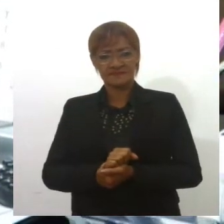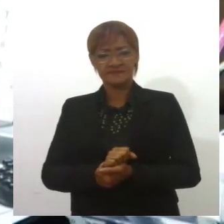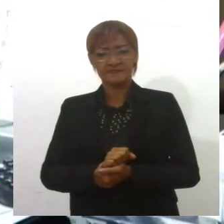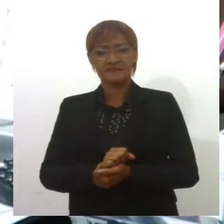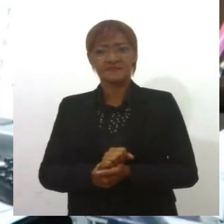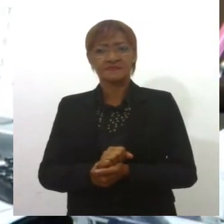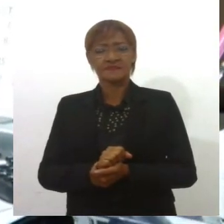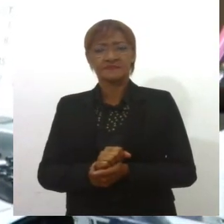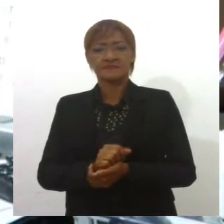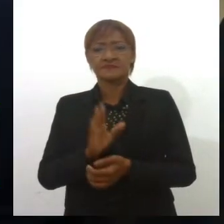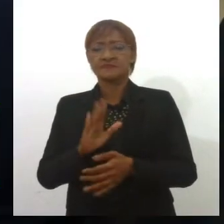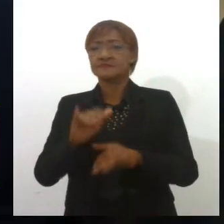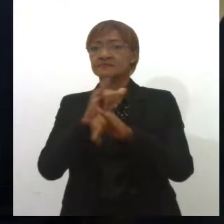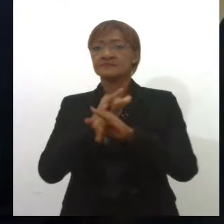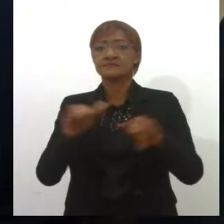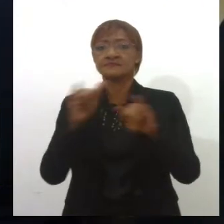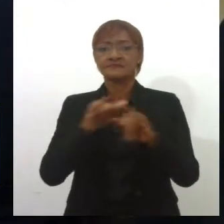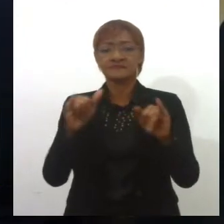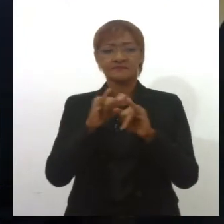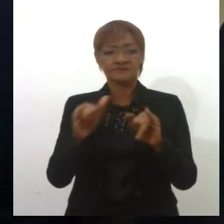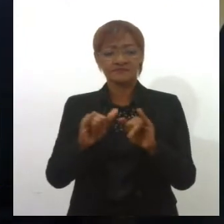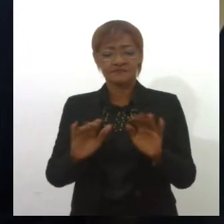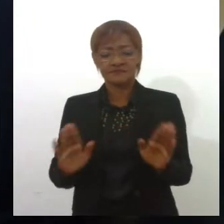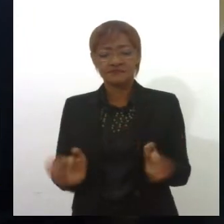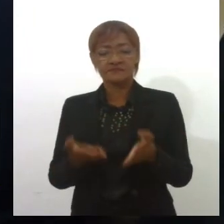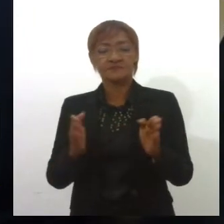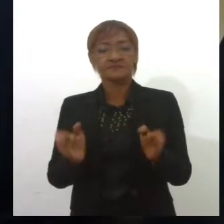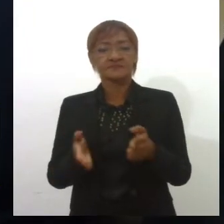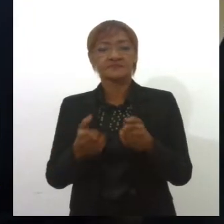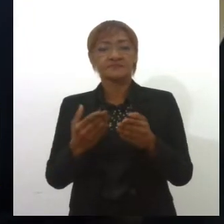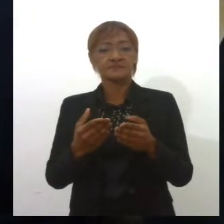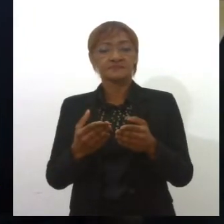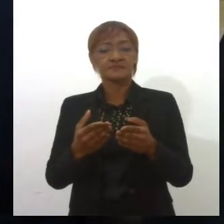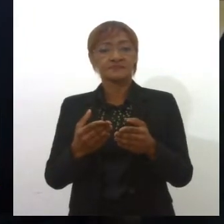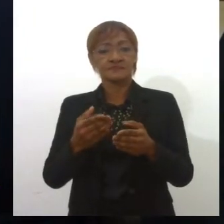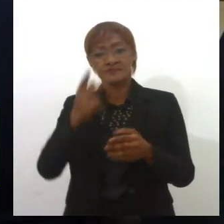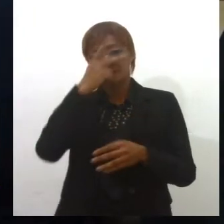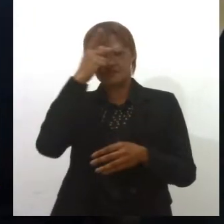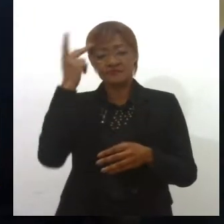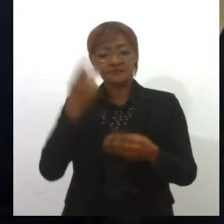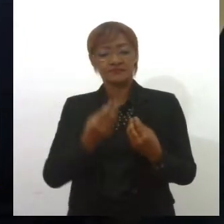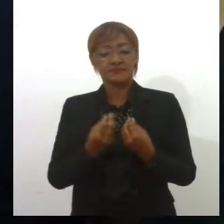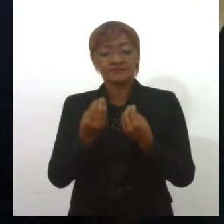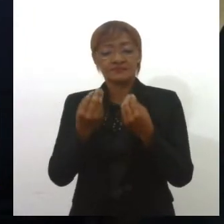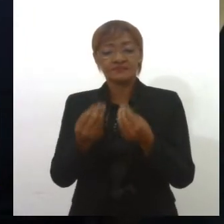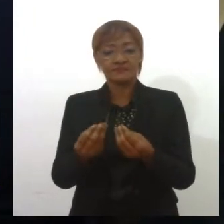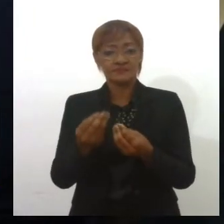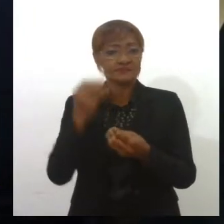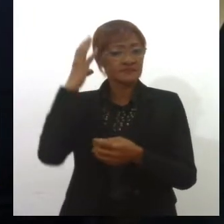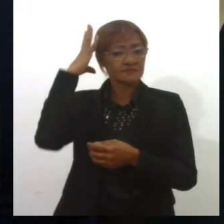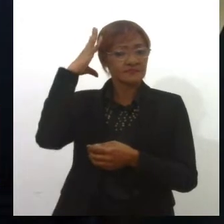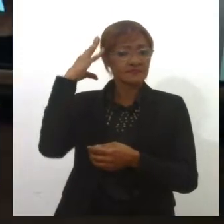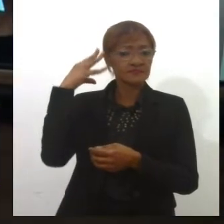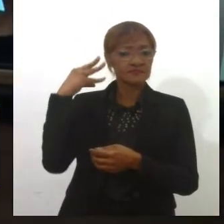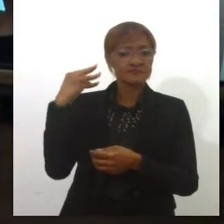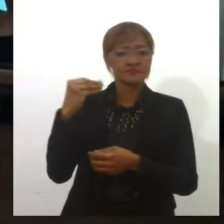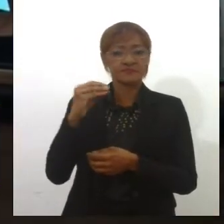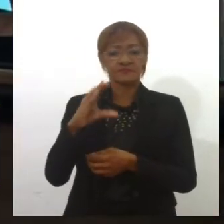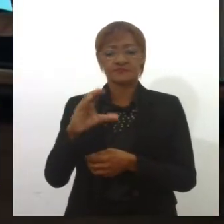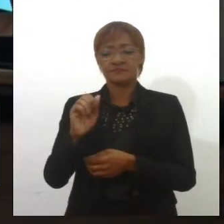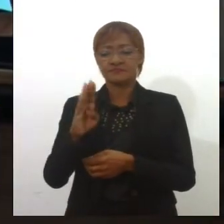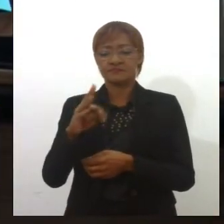de conscientização e incentivo à doação de cabelos, que deverão ser destinados para a confecção de perucas